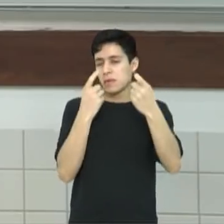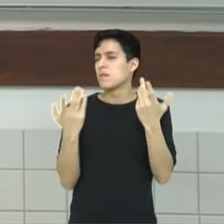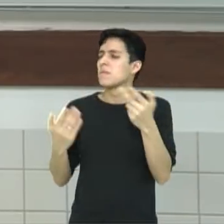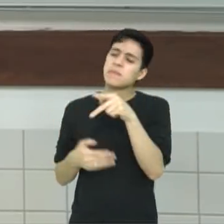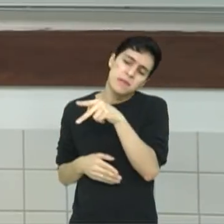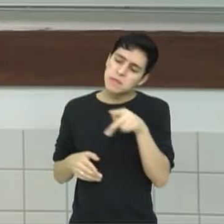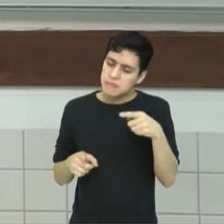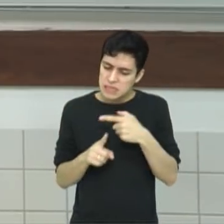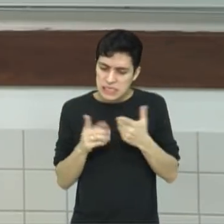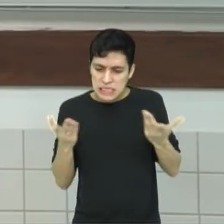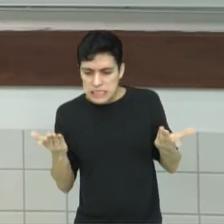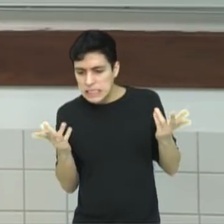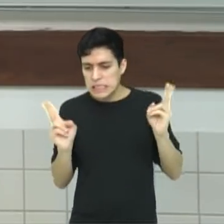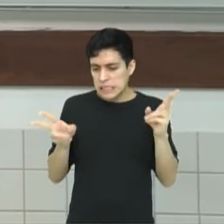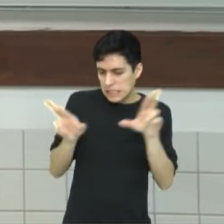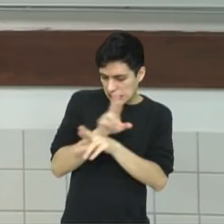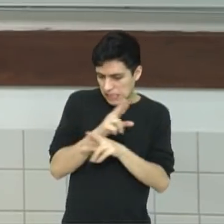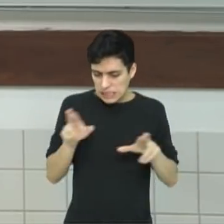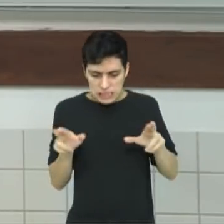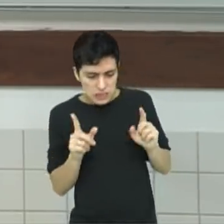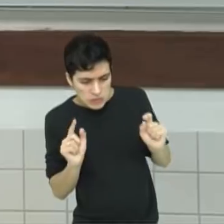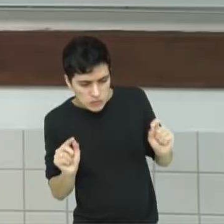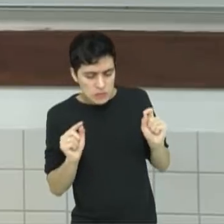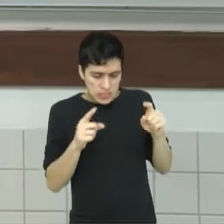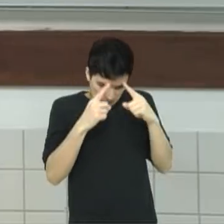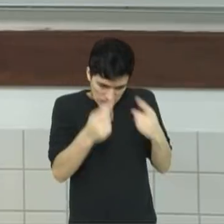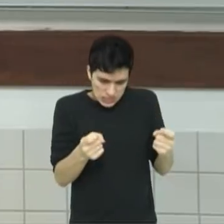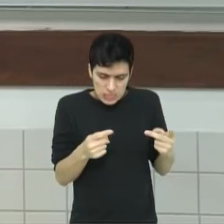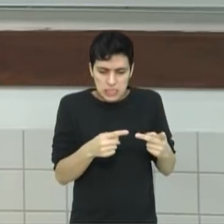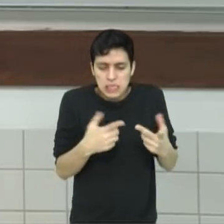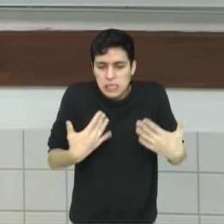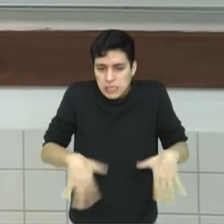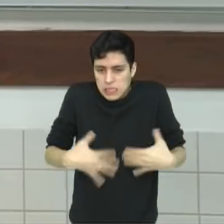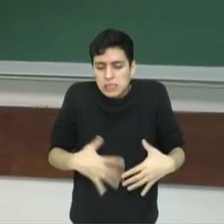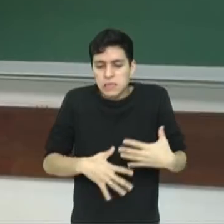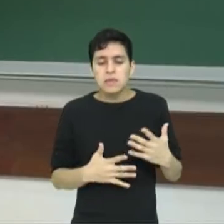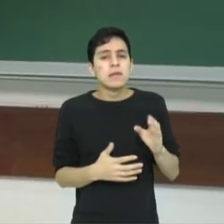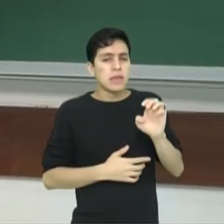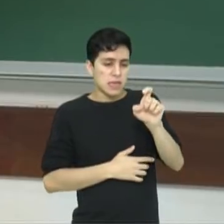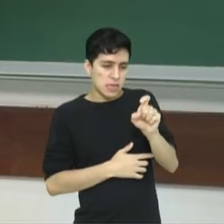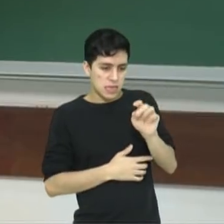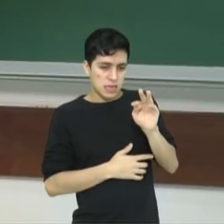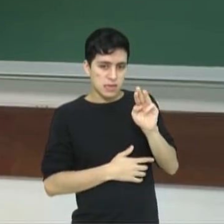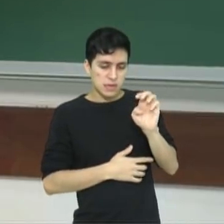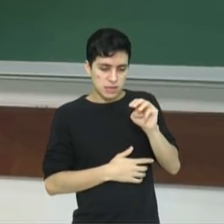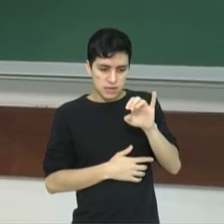vocês, foco nos estudos, galerinha, força, curtir a Semana do Conhecimento? Eu curti, foi muito